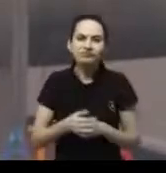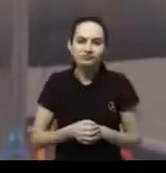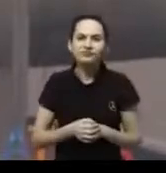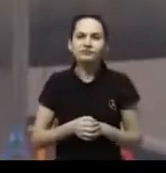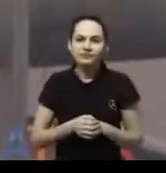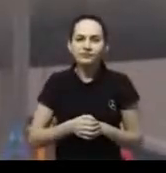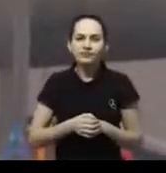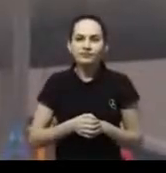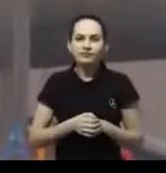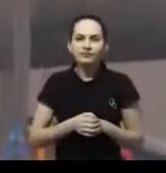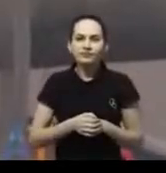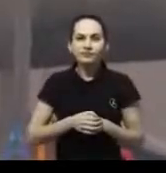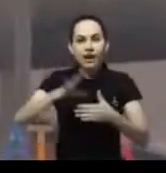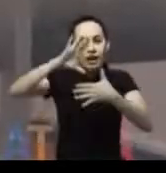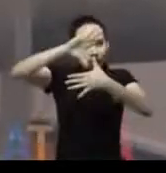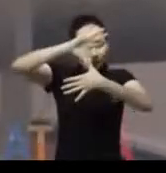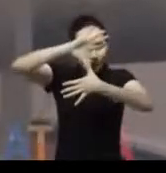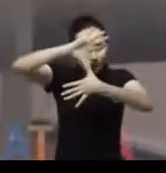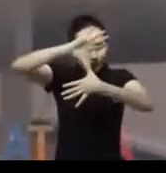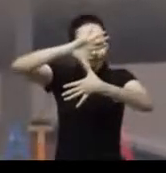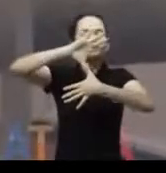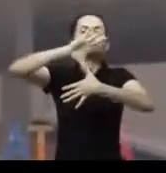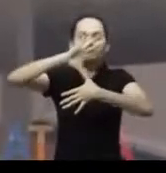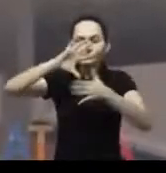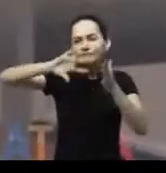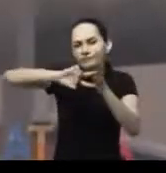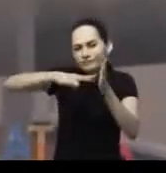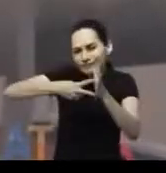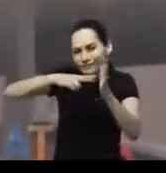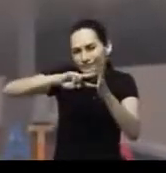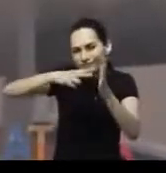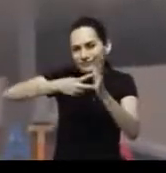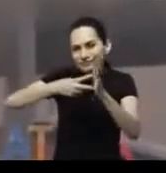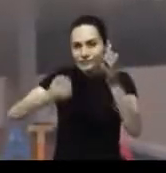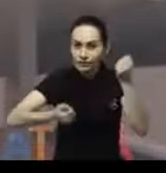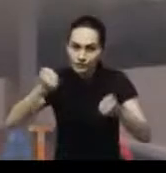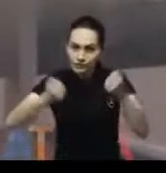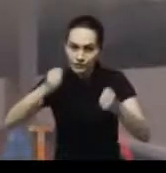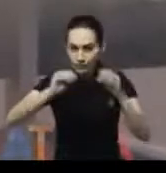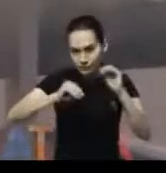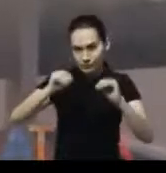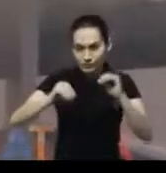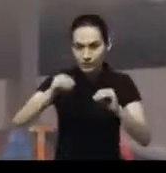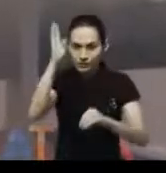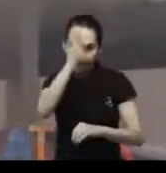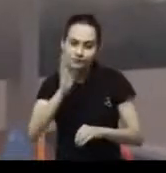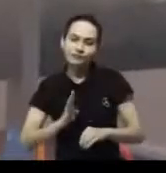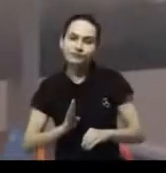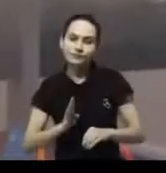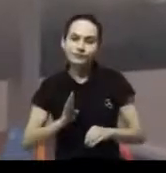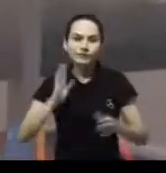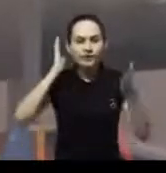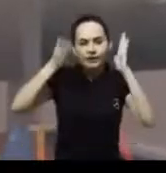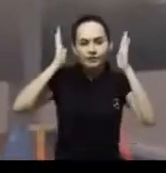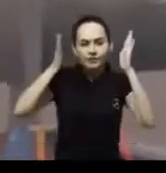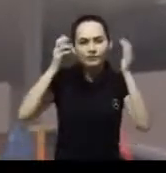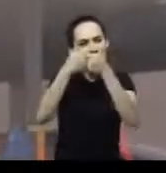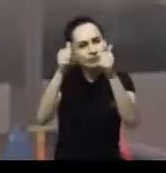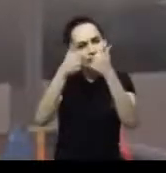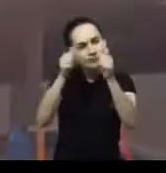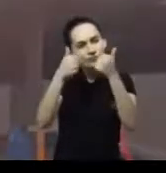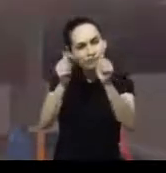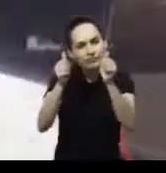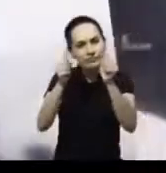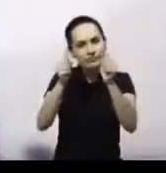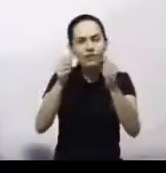através do original Center da gelatina Isso significa que os veículos produzidos no Brasil tanto caminhões quanto